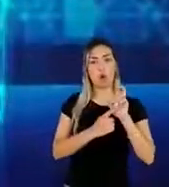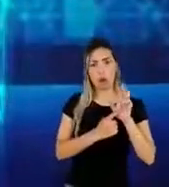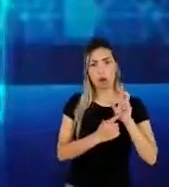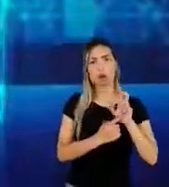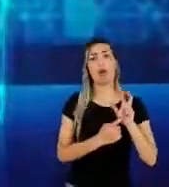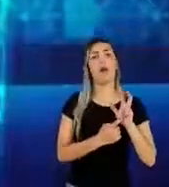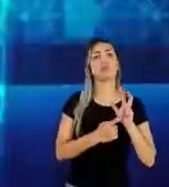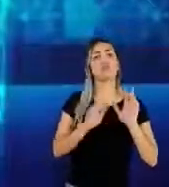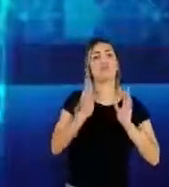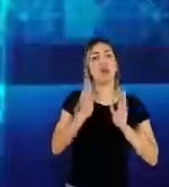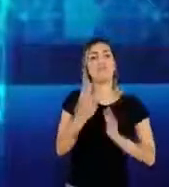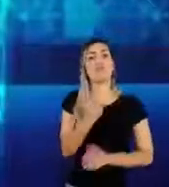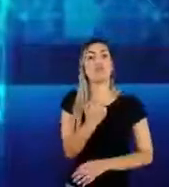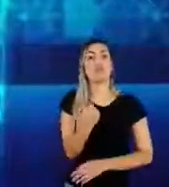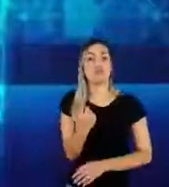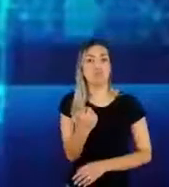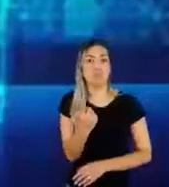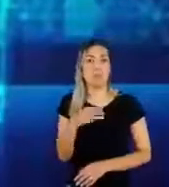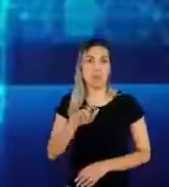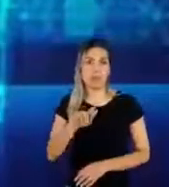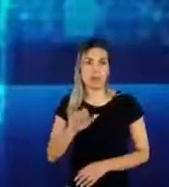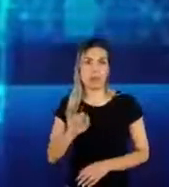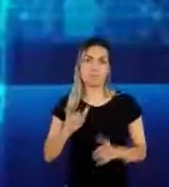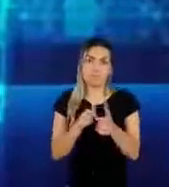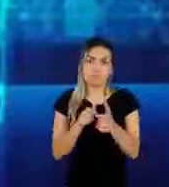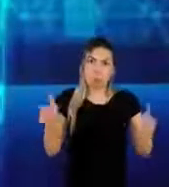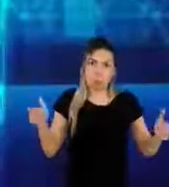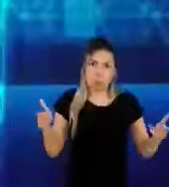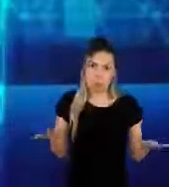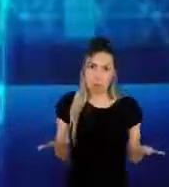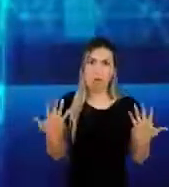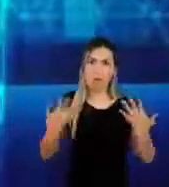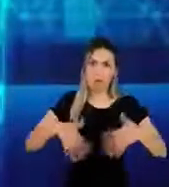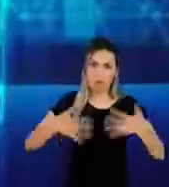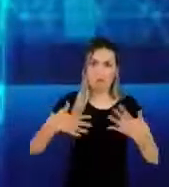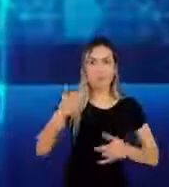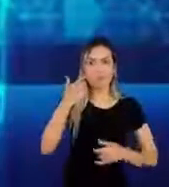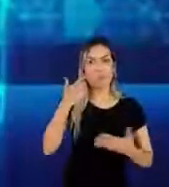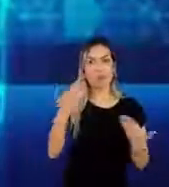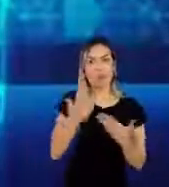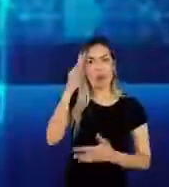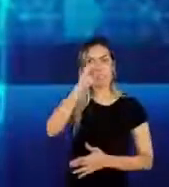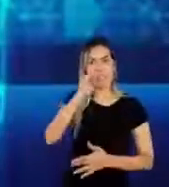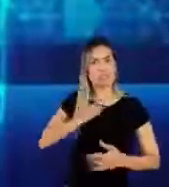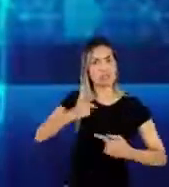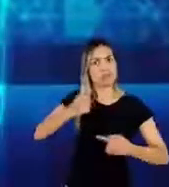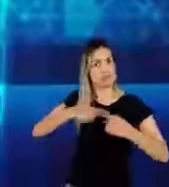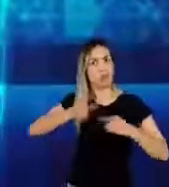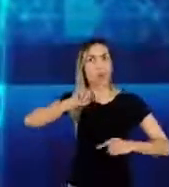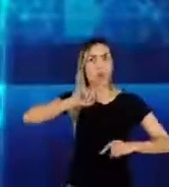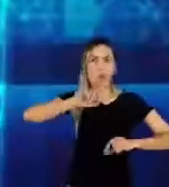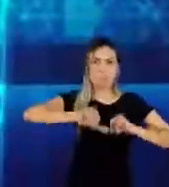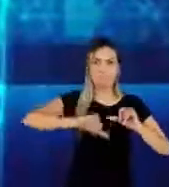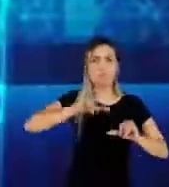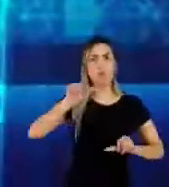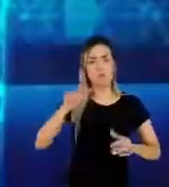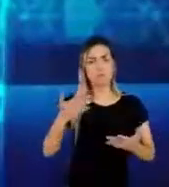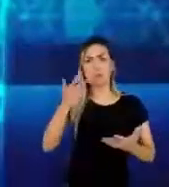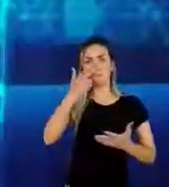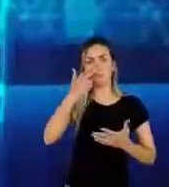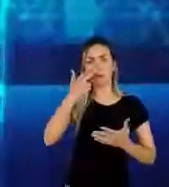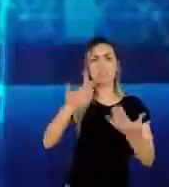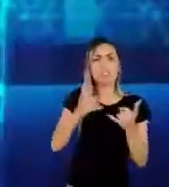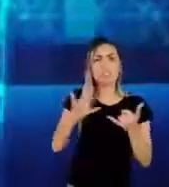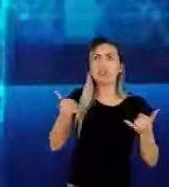mil megas. Olha que transformação está acontecendo no nosso Brasil. E essa energia limpa e renovável,